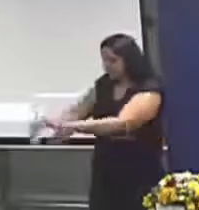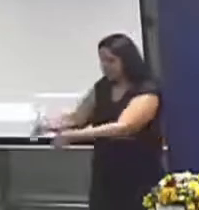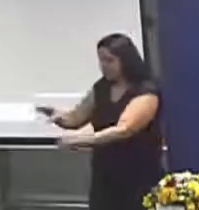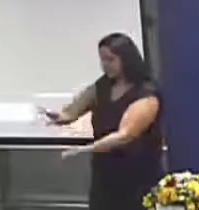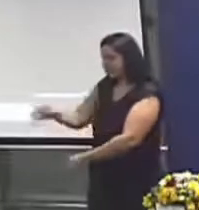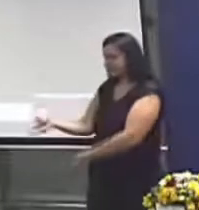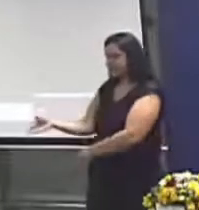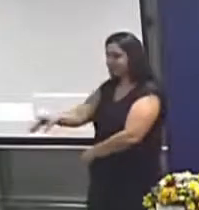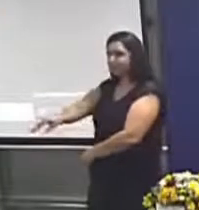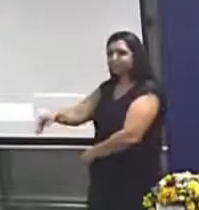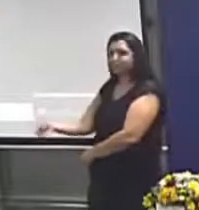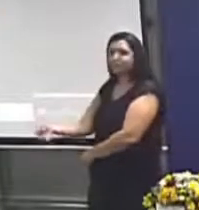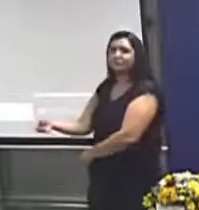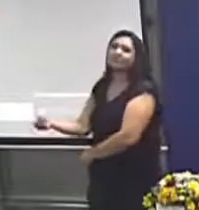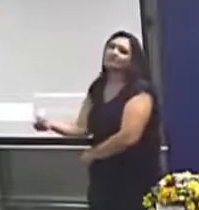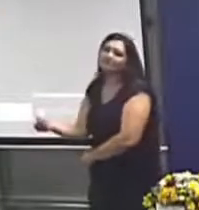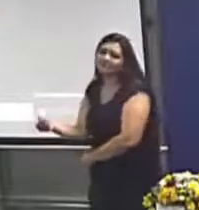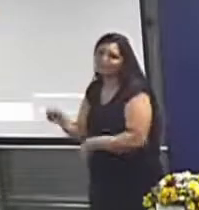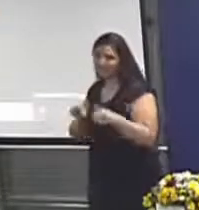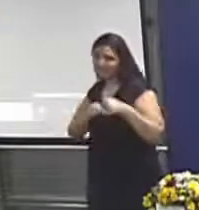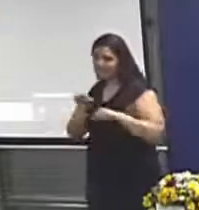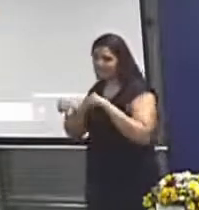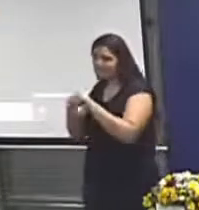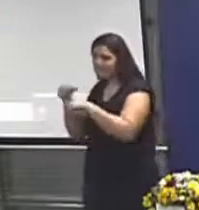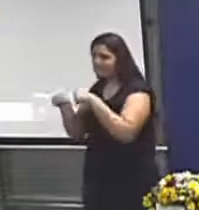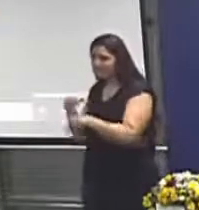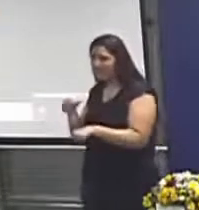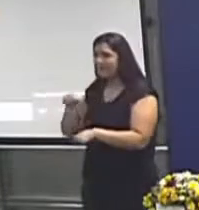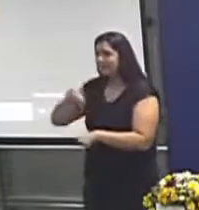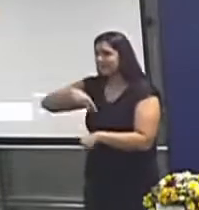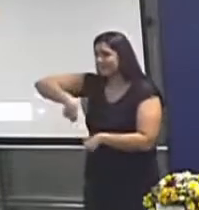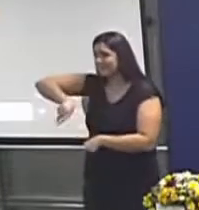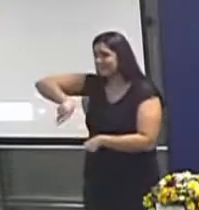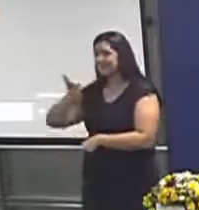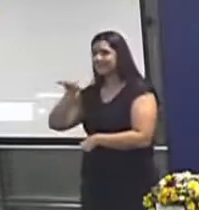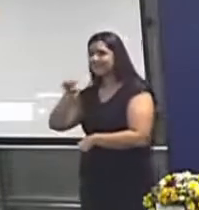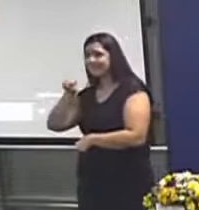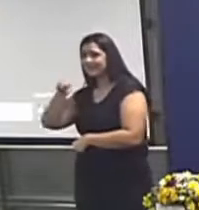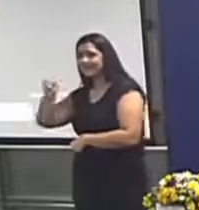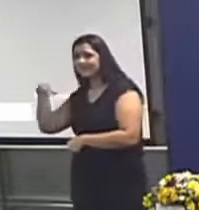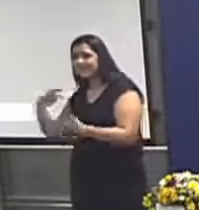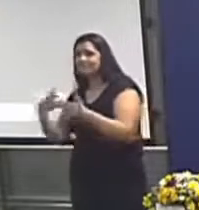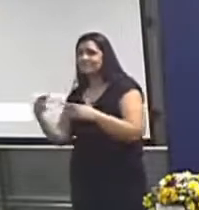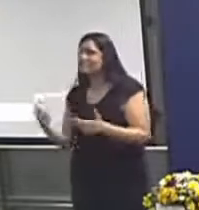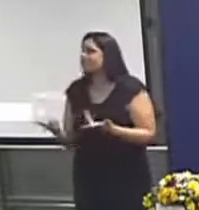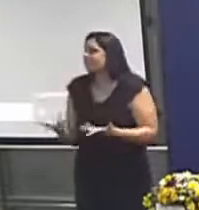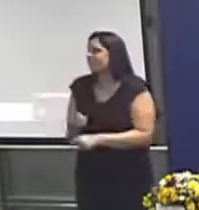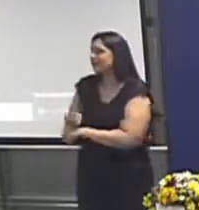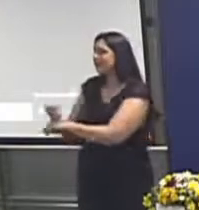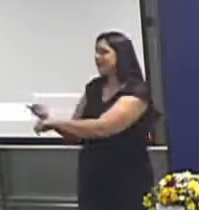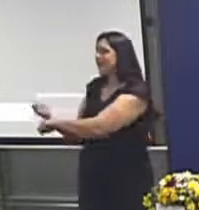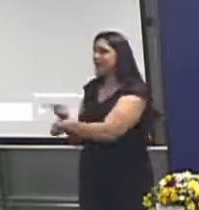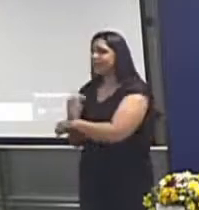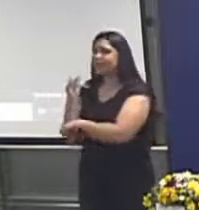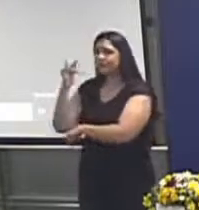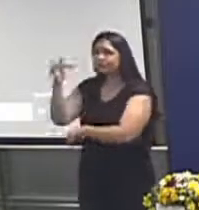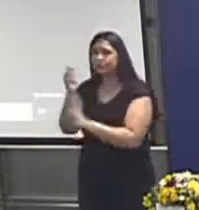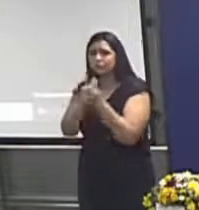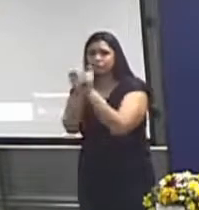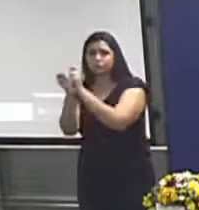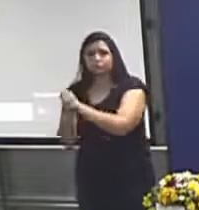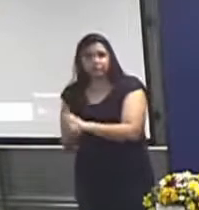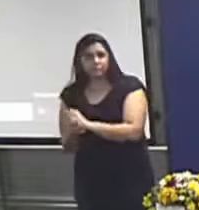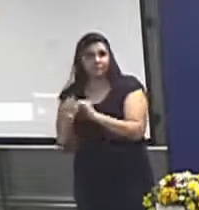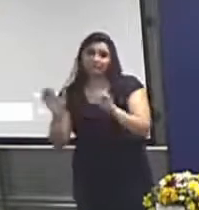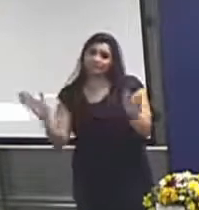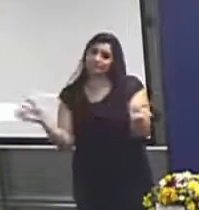O mesmo apoiou reforma trabalhista. Terceirização, lembra dos golpistas? Ponte para o futuro, ajuste fiscal. PEC